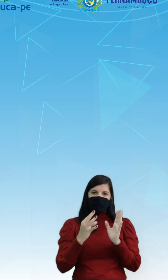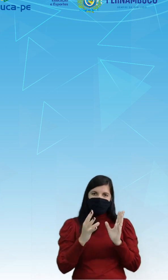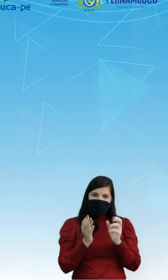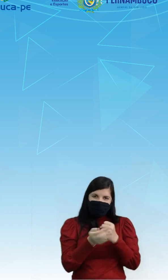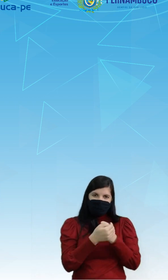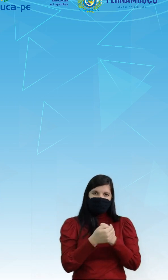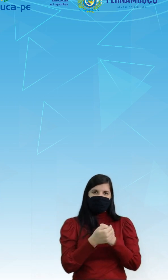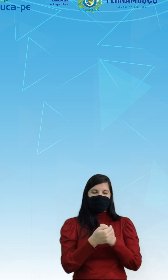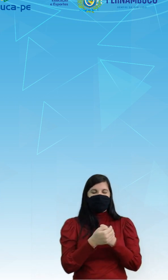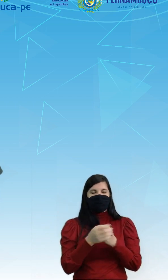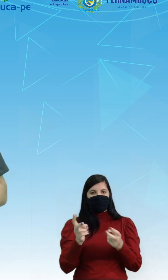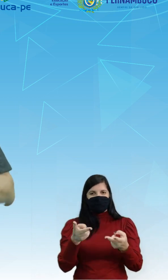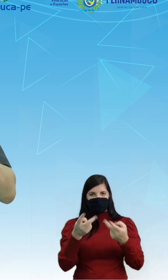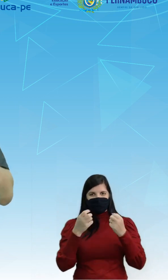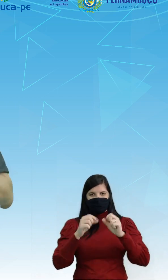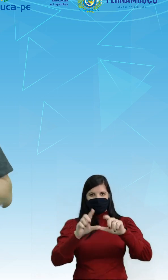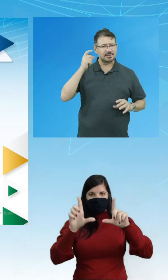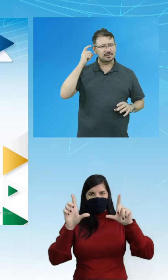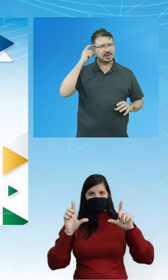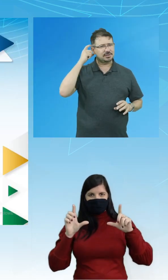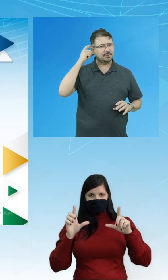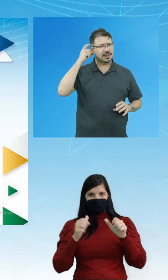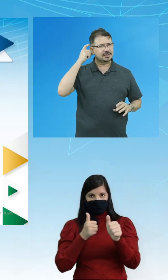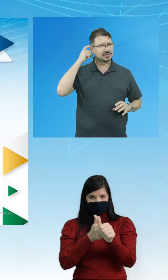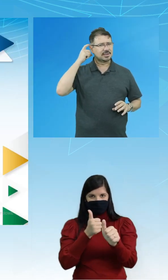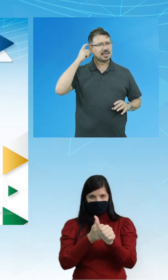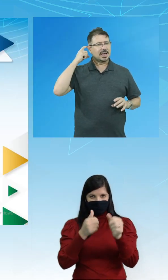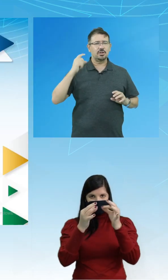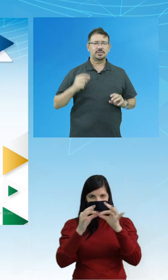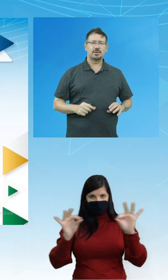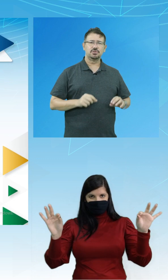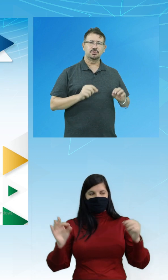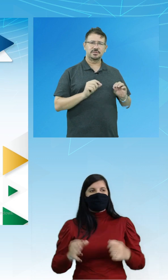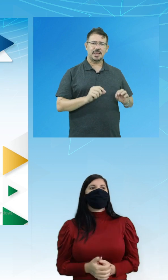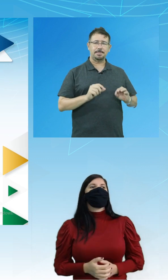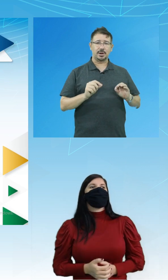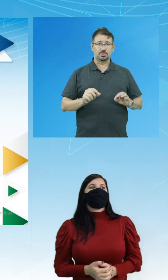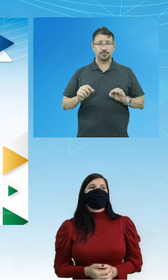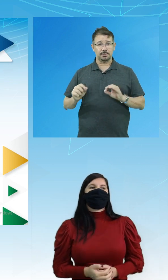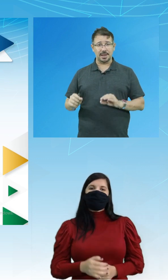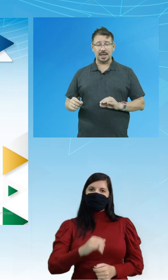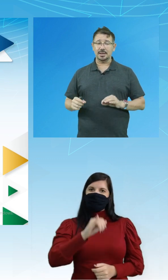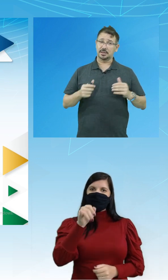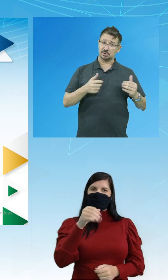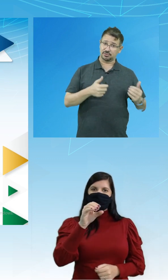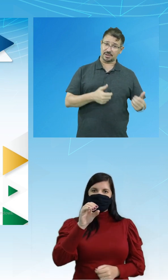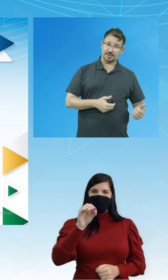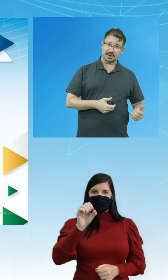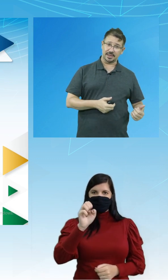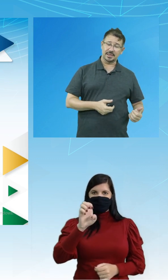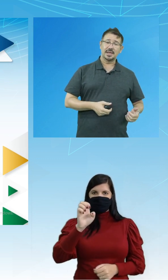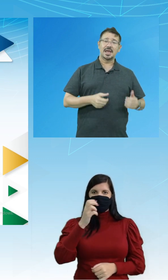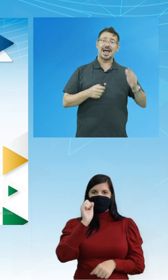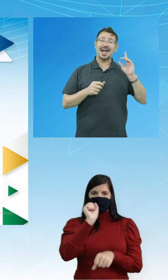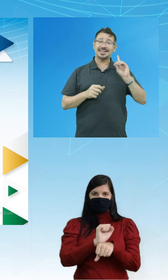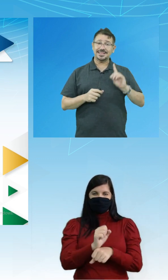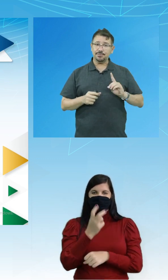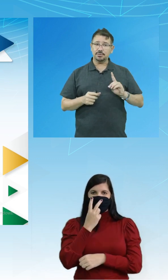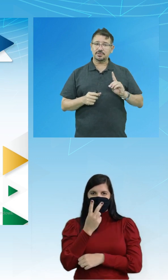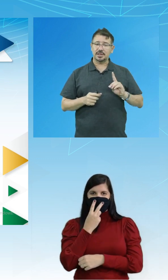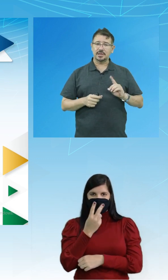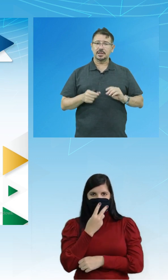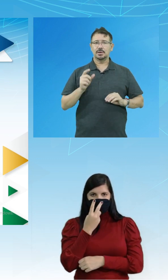implícito. Olhem só na tela, acompanhe essas três frases. Eu tenho José parou de fumar, que eu já falei,